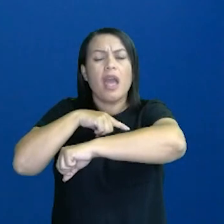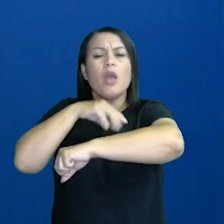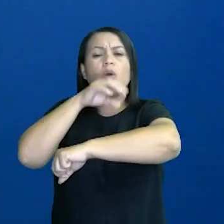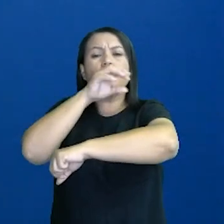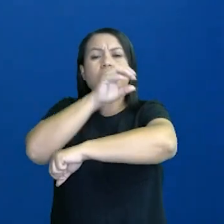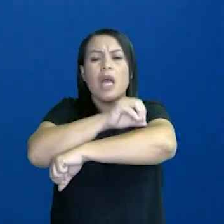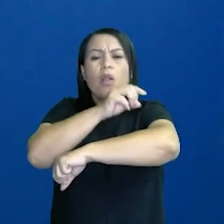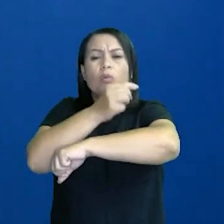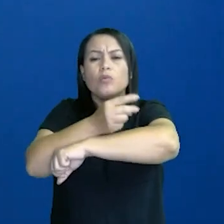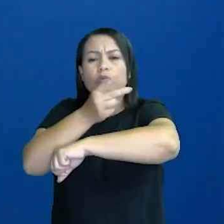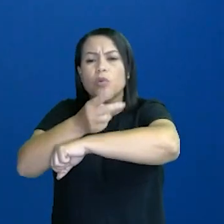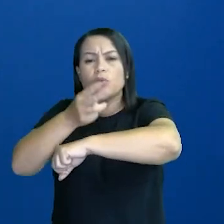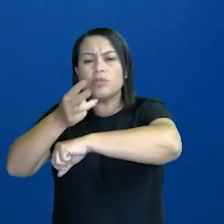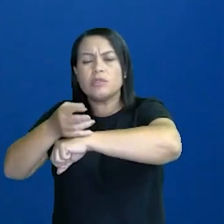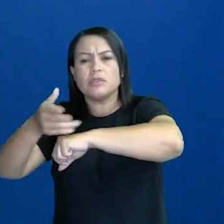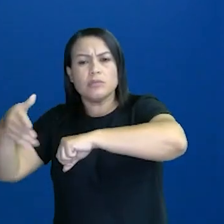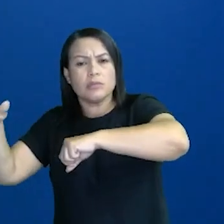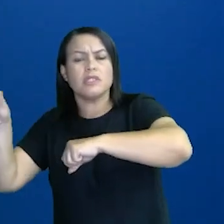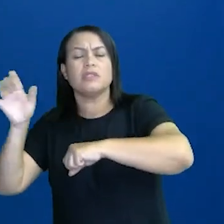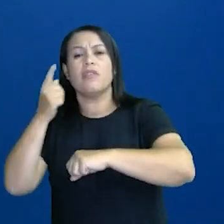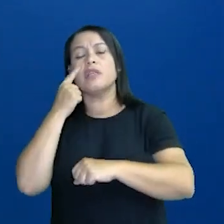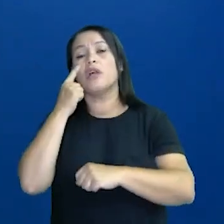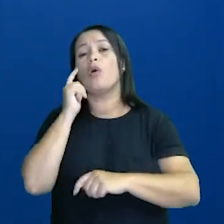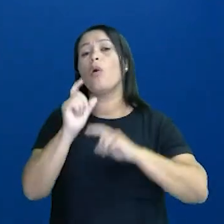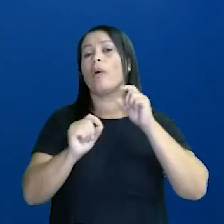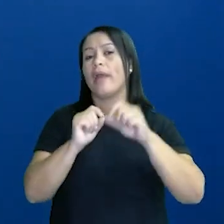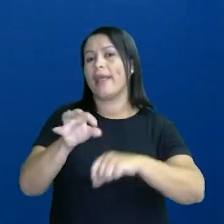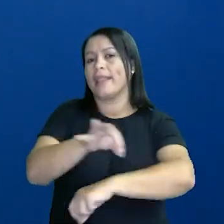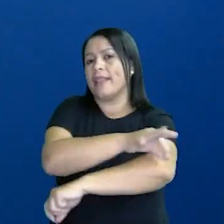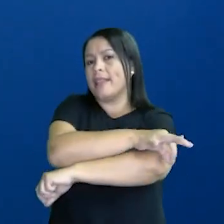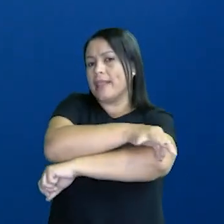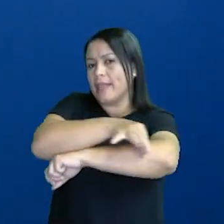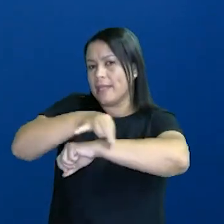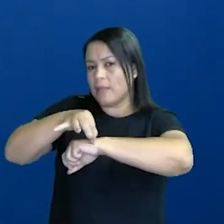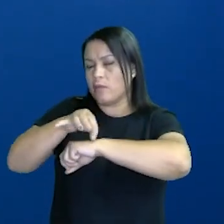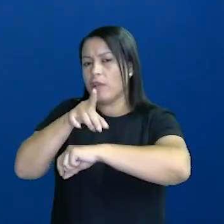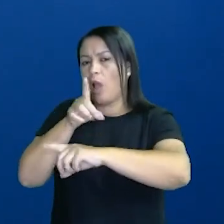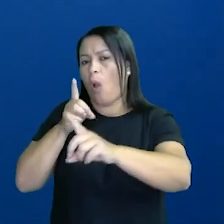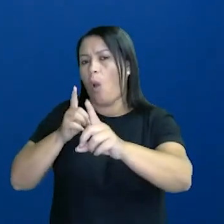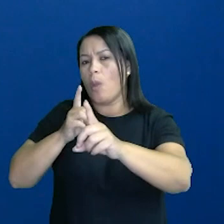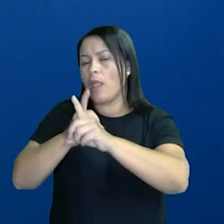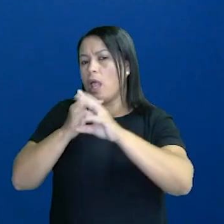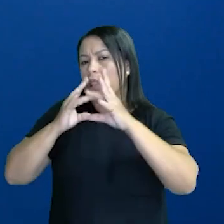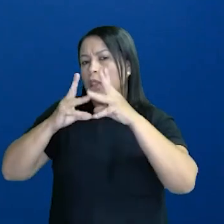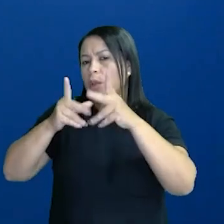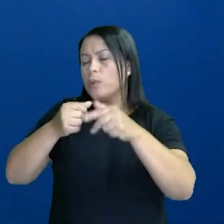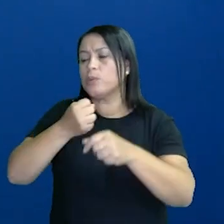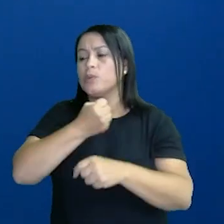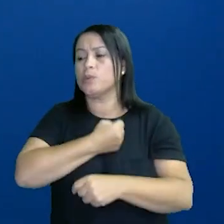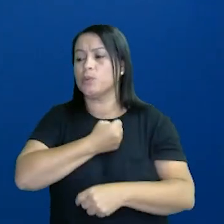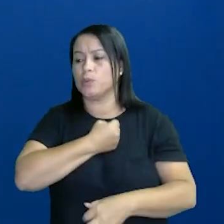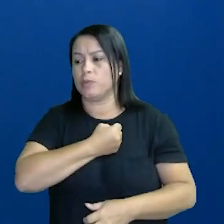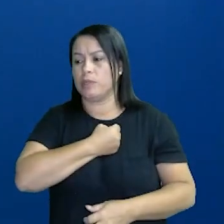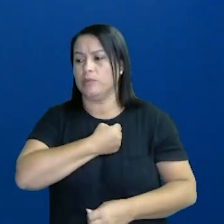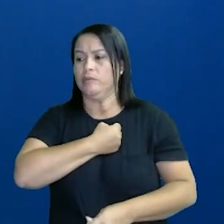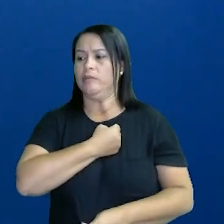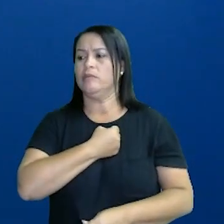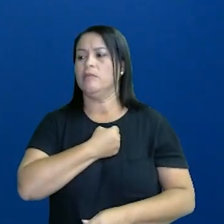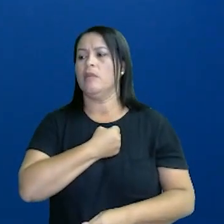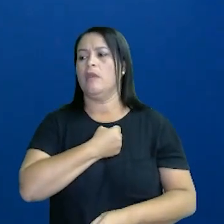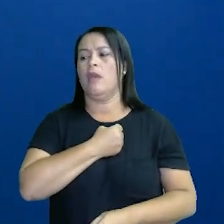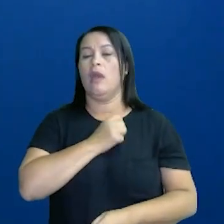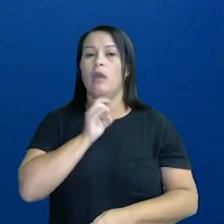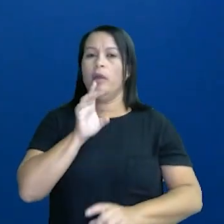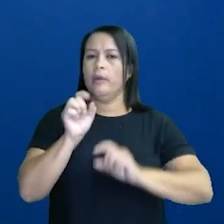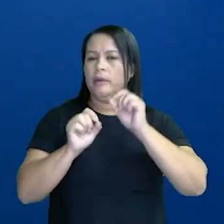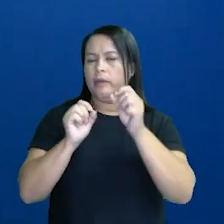1, 2, 3 e assim por diante. Nessa régua, você vai ter que encontrar todos os números, tá certo? Só